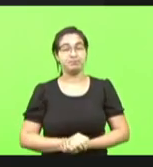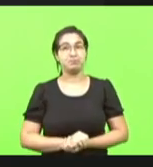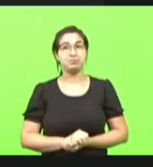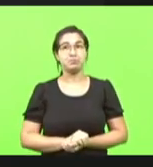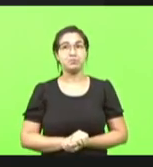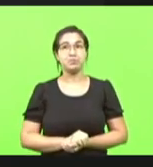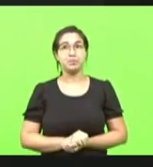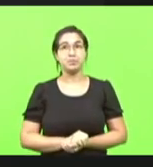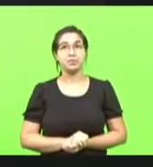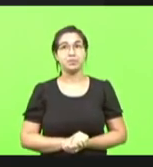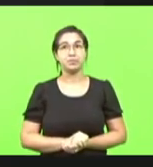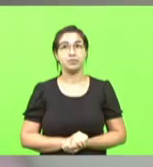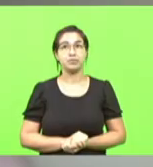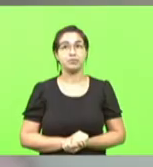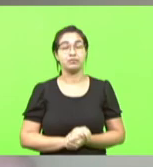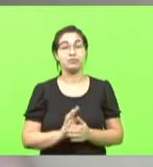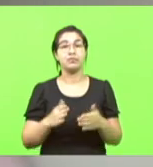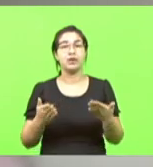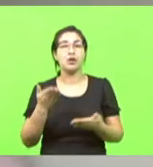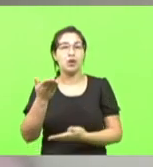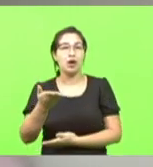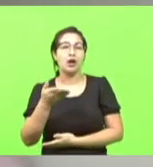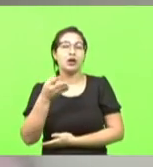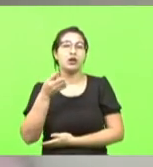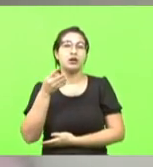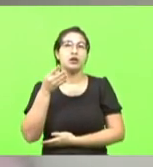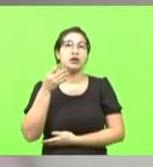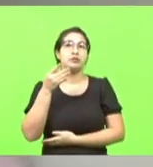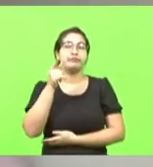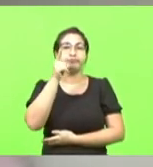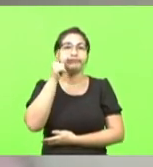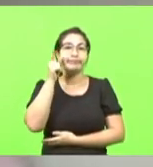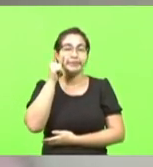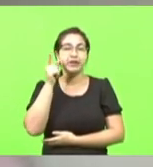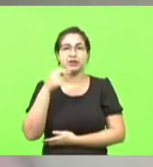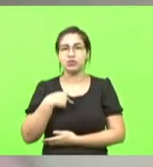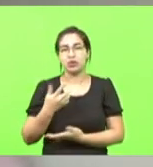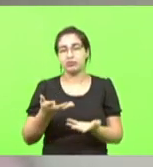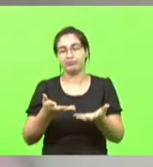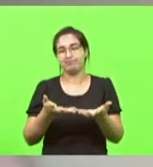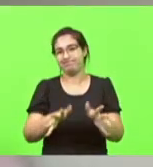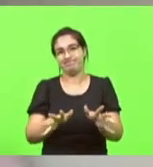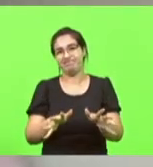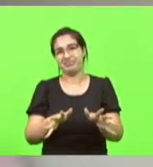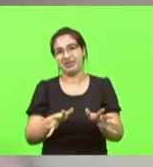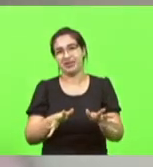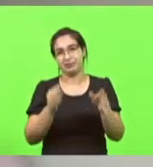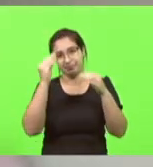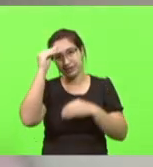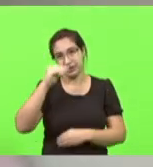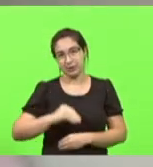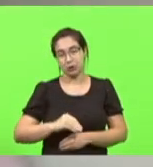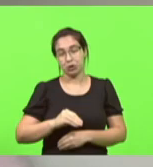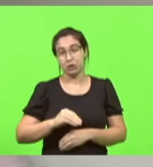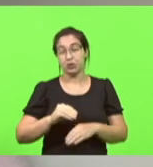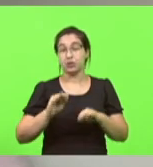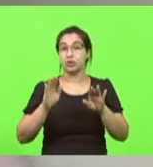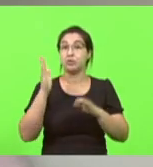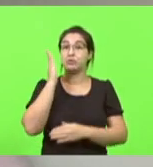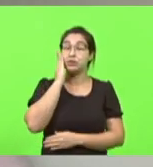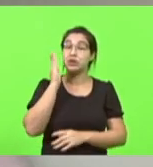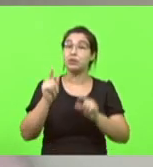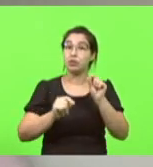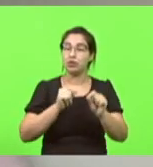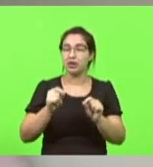Então, mediante essa palavra do deputado, eu também não quero aqui fazer nada, mas saibam, todas as vezes que